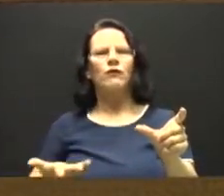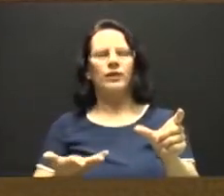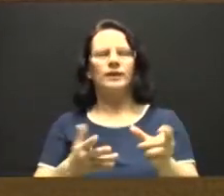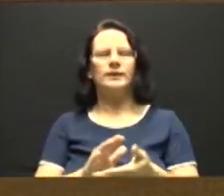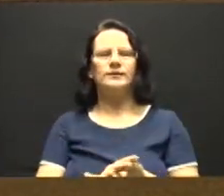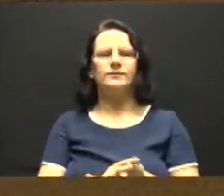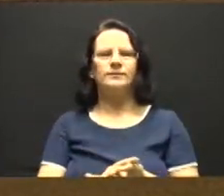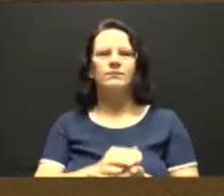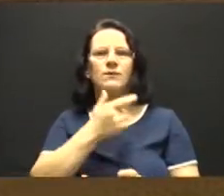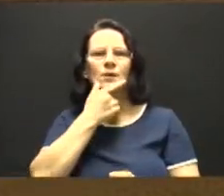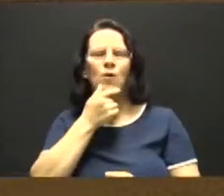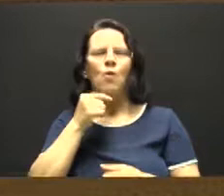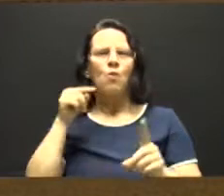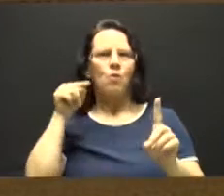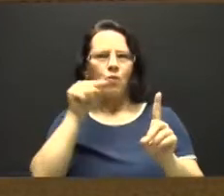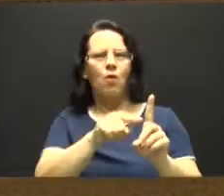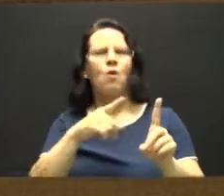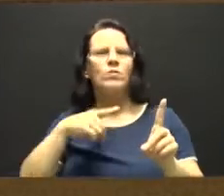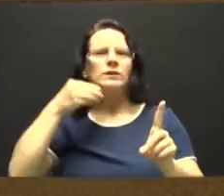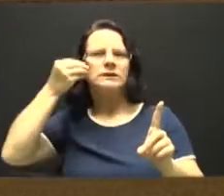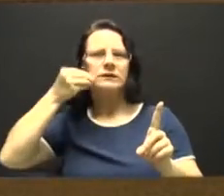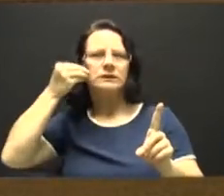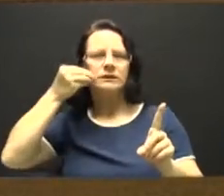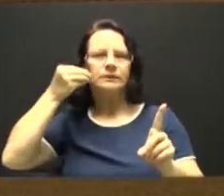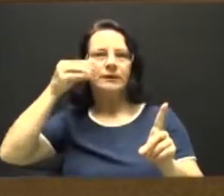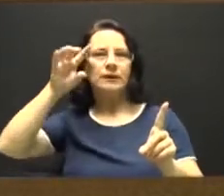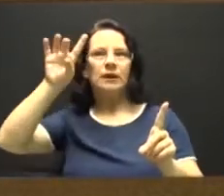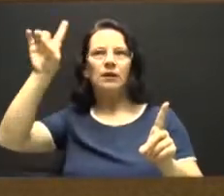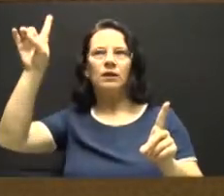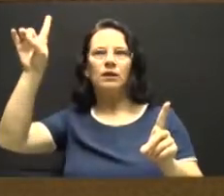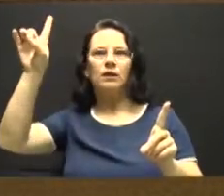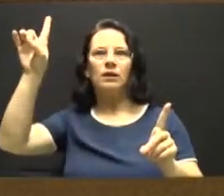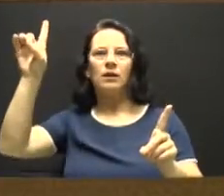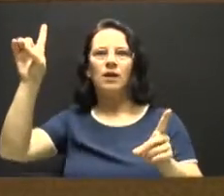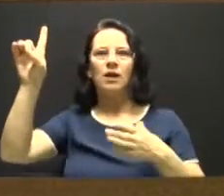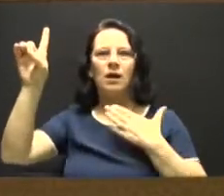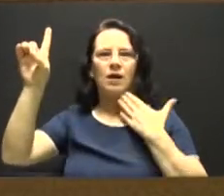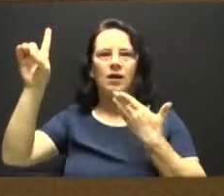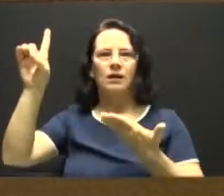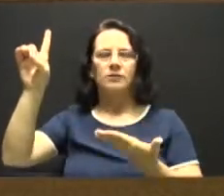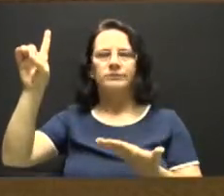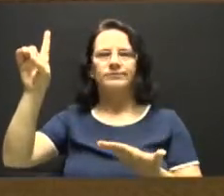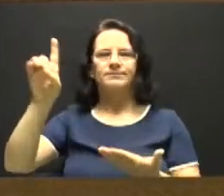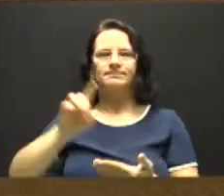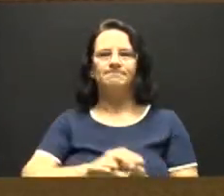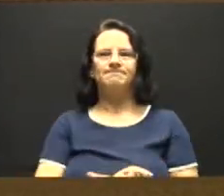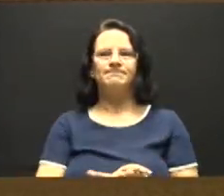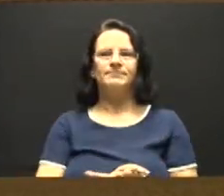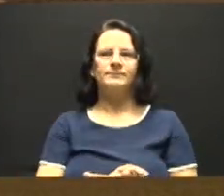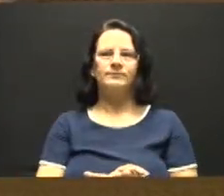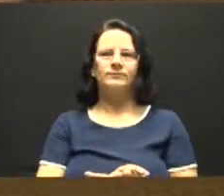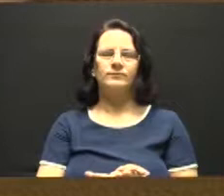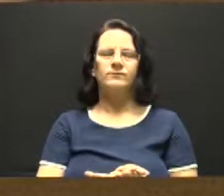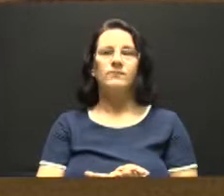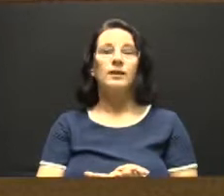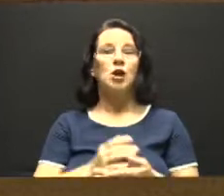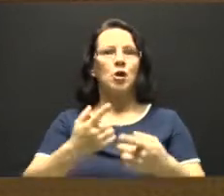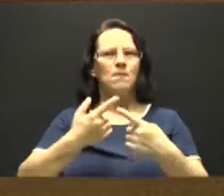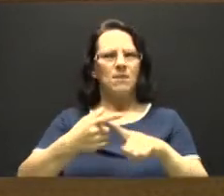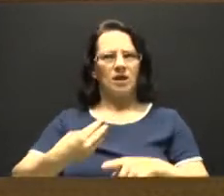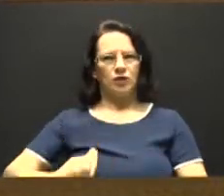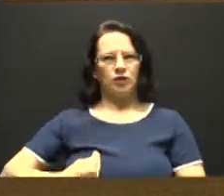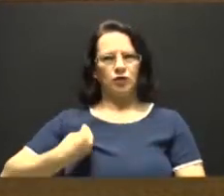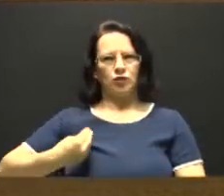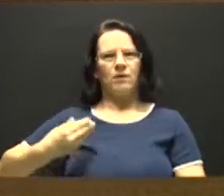homem então tenta brincar de deus na pós-modernidade os